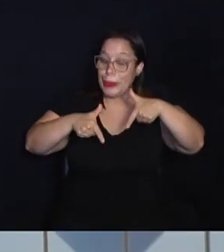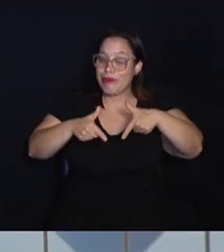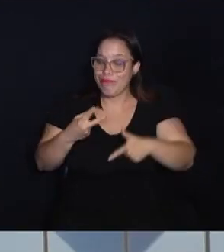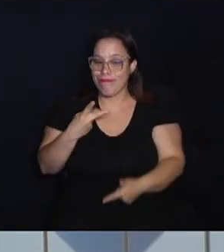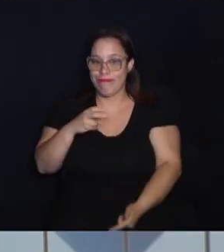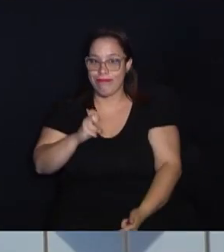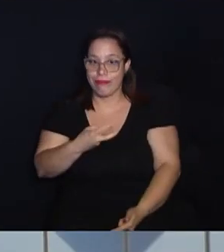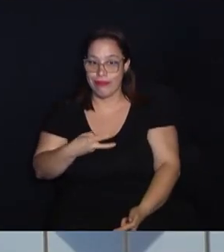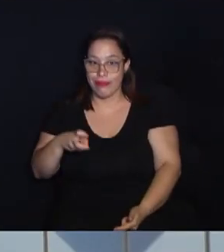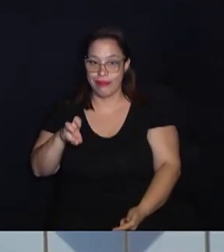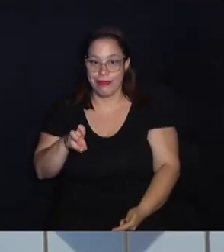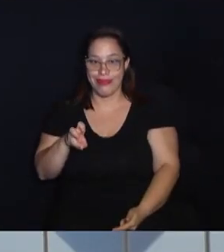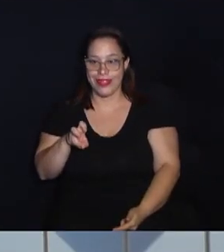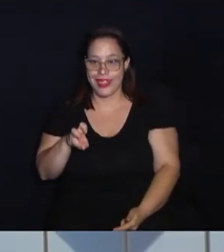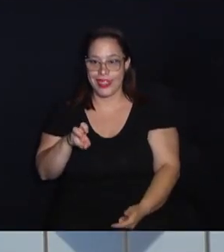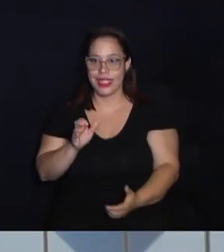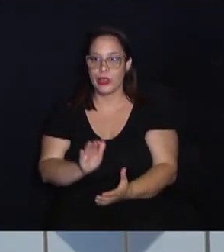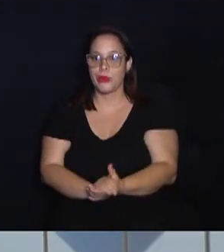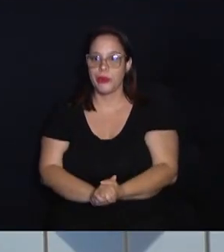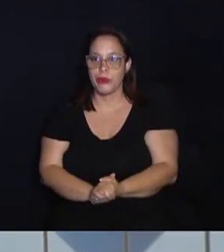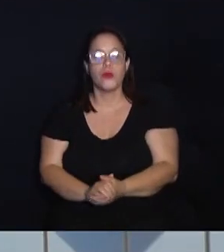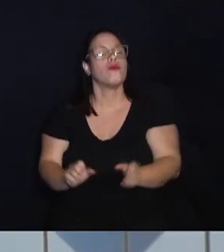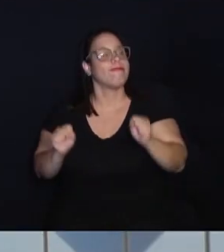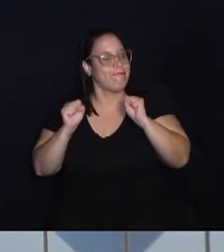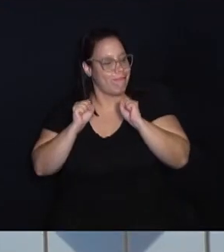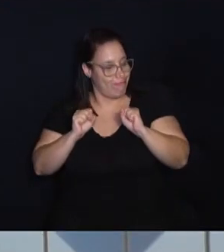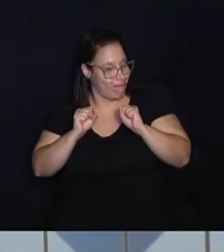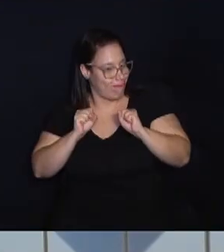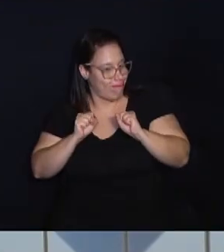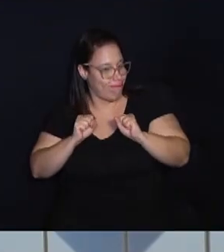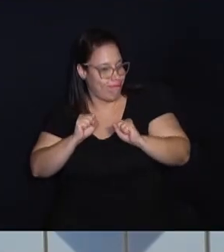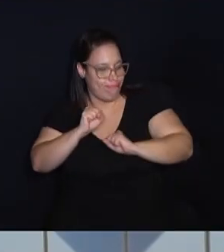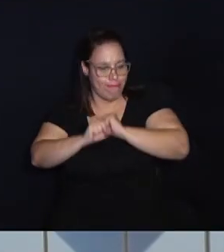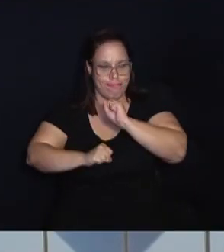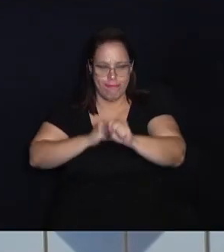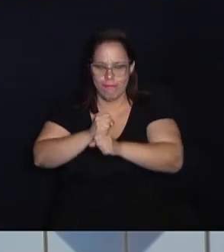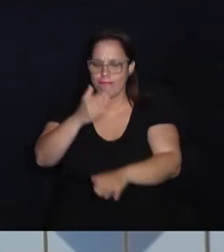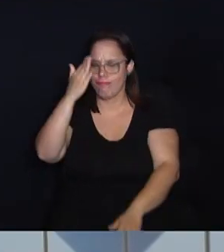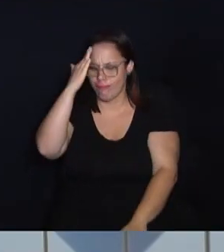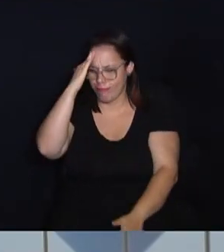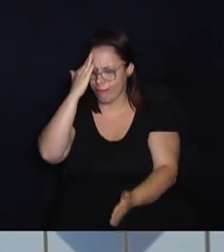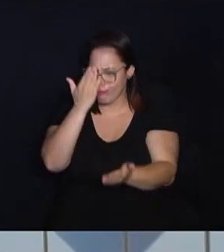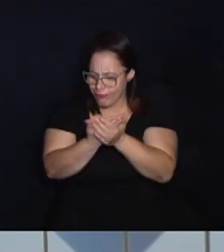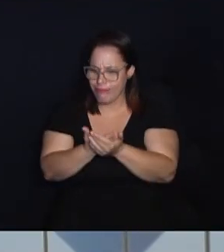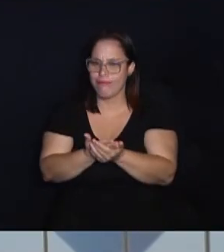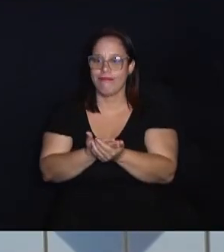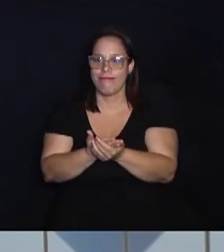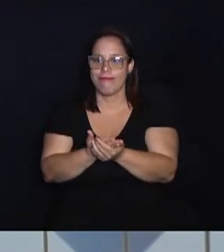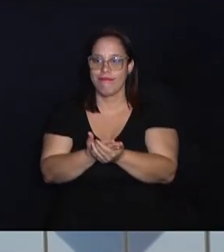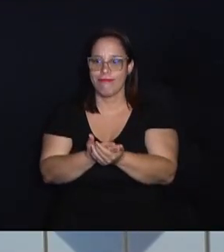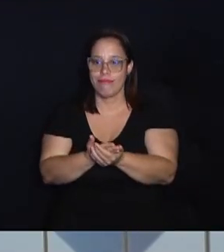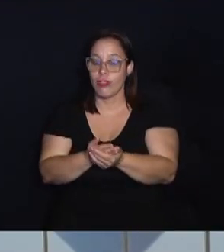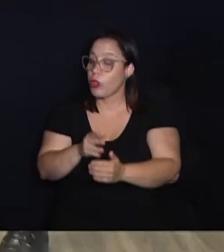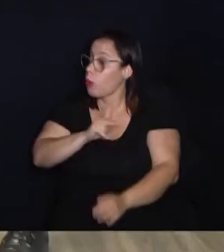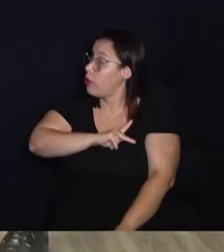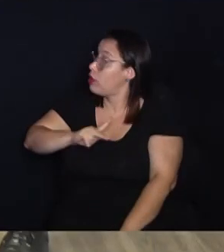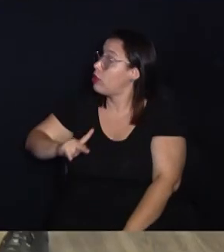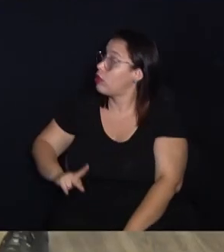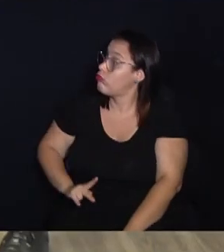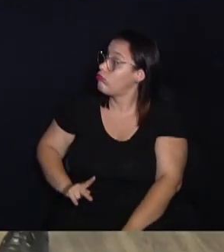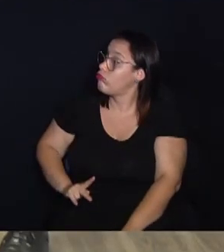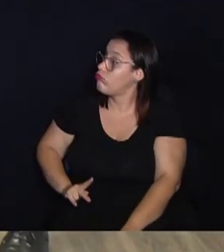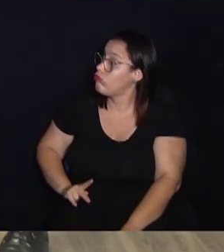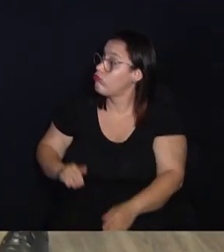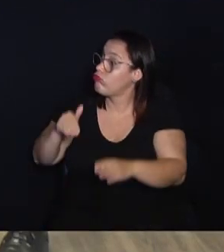2025 eu estou muito otimista com relação ao ano, tenho certeza que a gente vai produzir muito. Presidente, na eleição